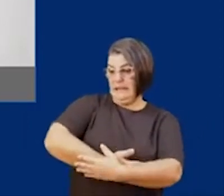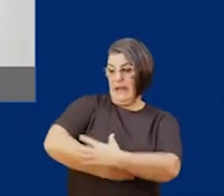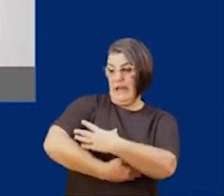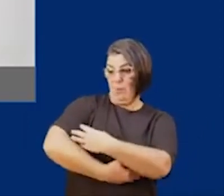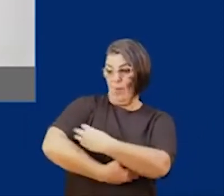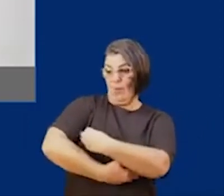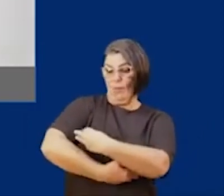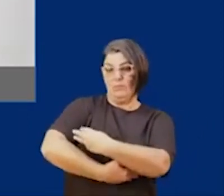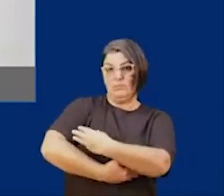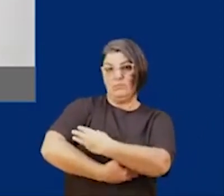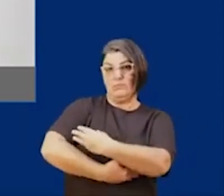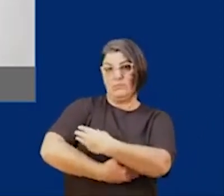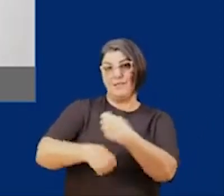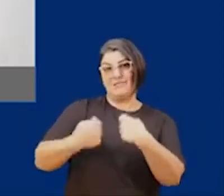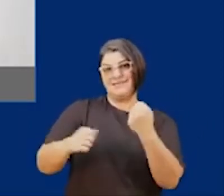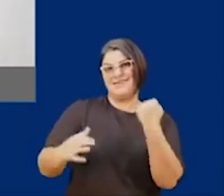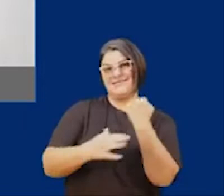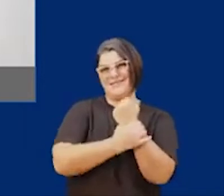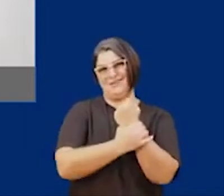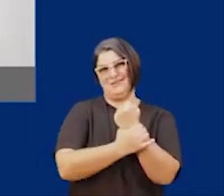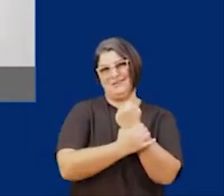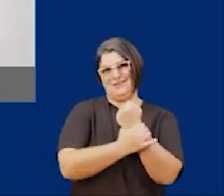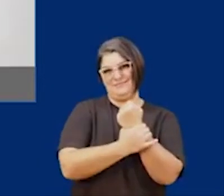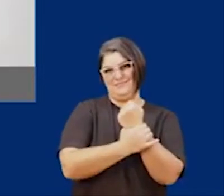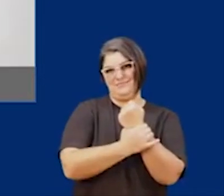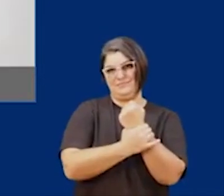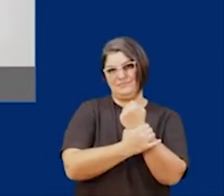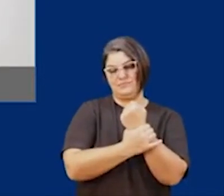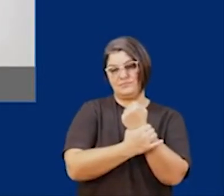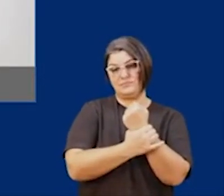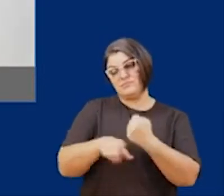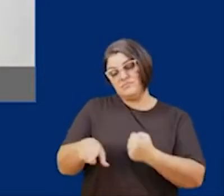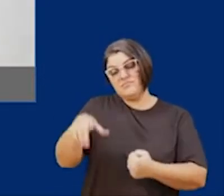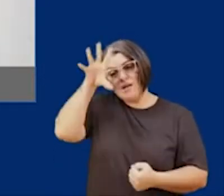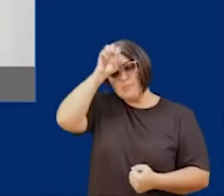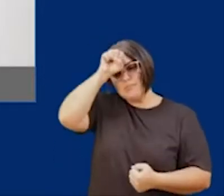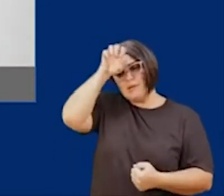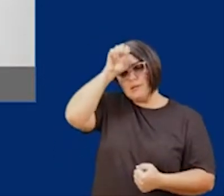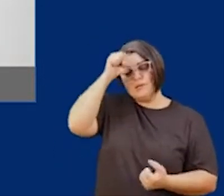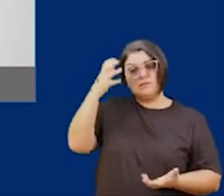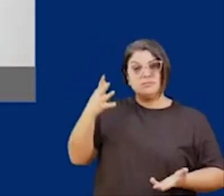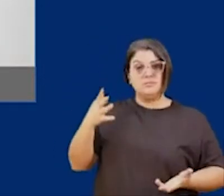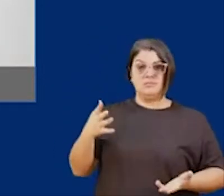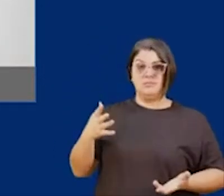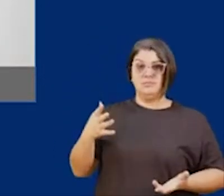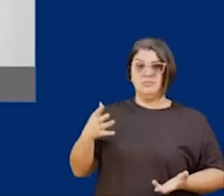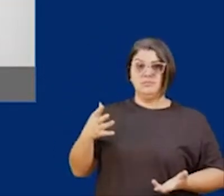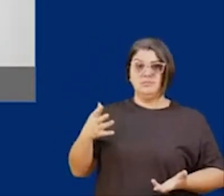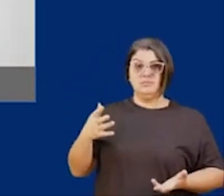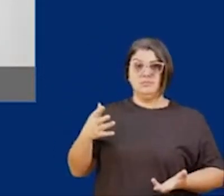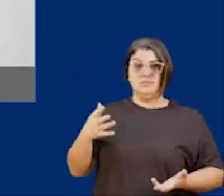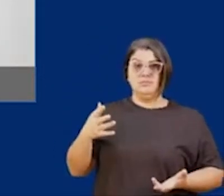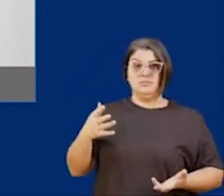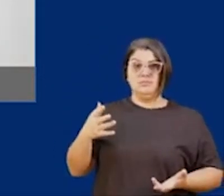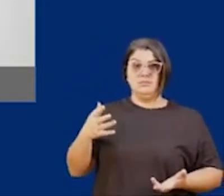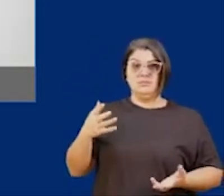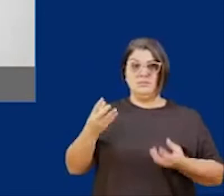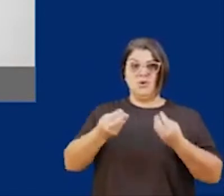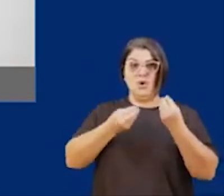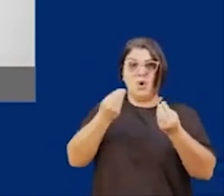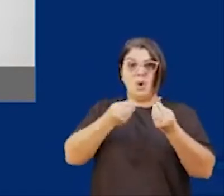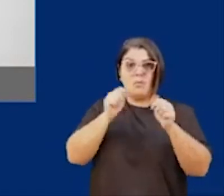dela. Então, assim, estão aprendendo. Não tem como fazer isso tudo